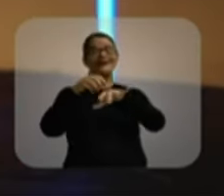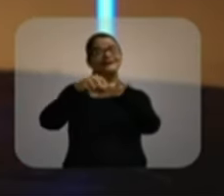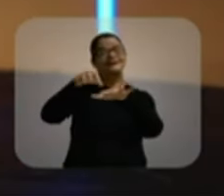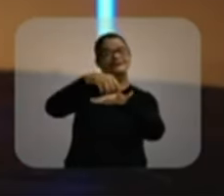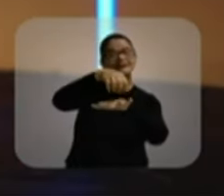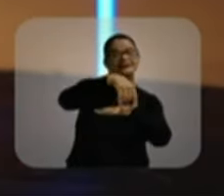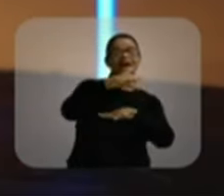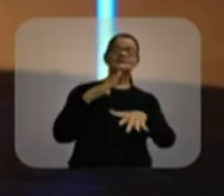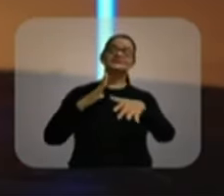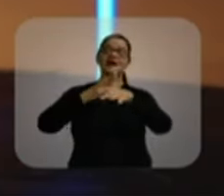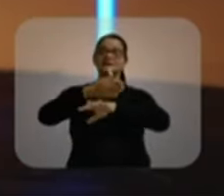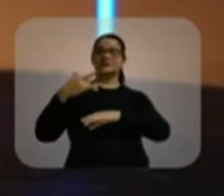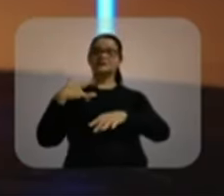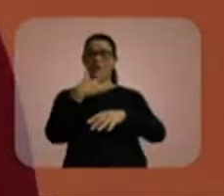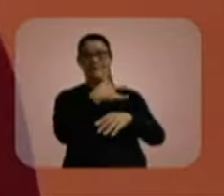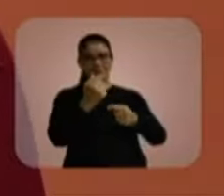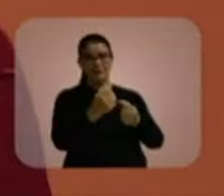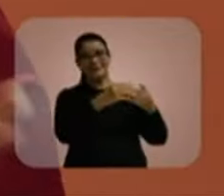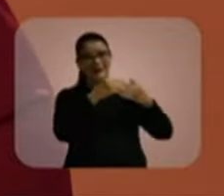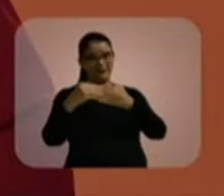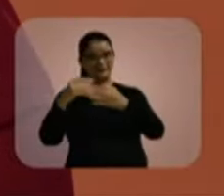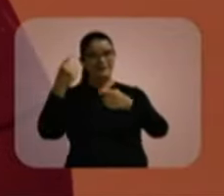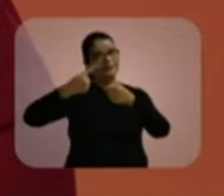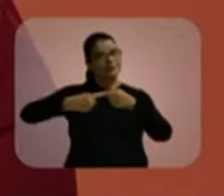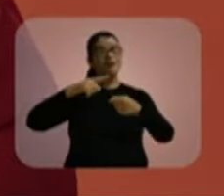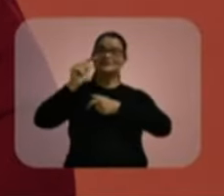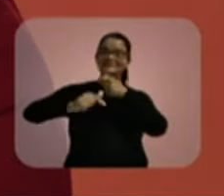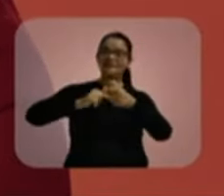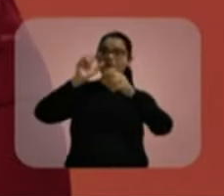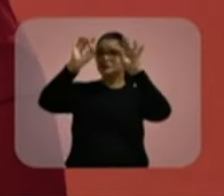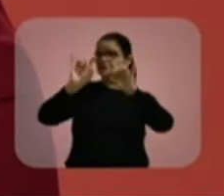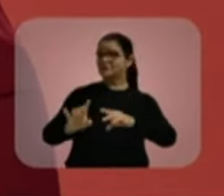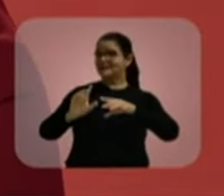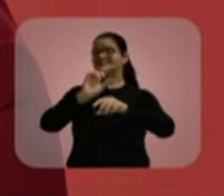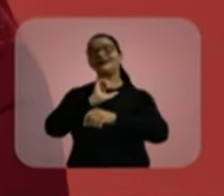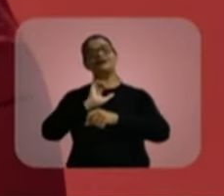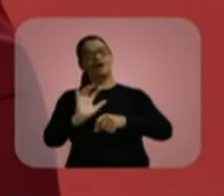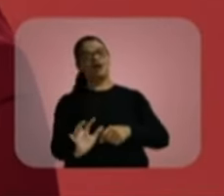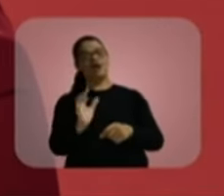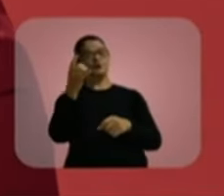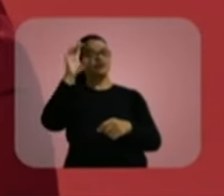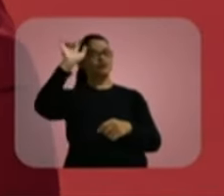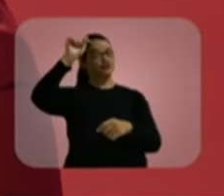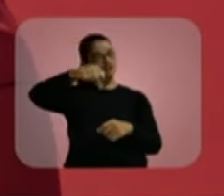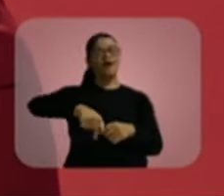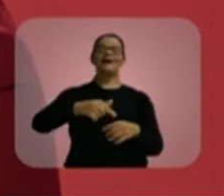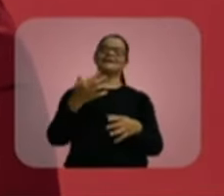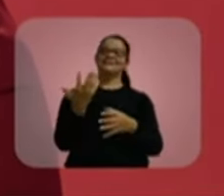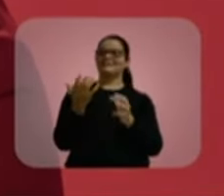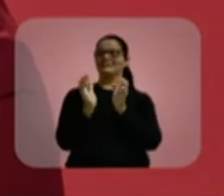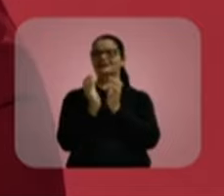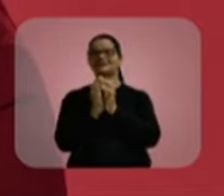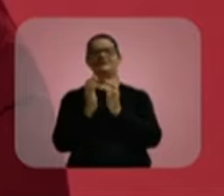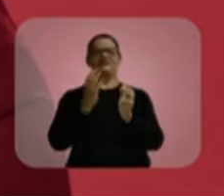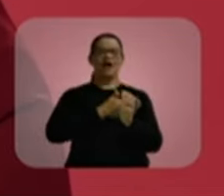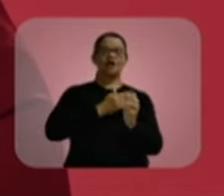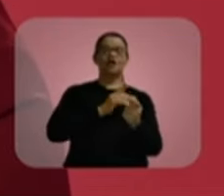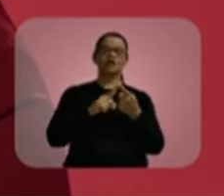é descentralizar o acesso à saúde, que a gente possa levar para o interior serviços de especialidades que acontecem somente aqui no